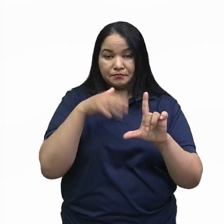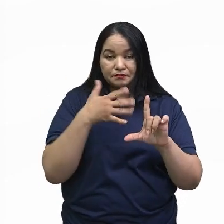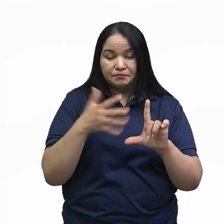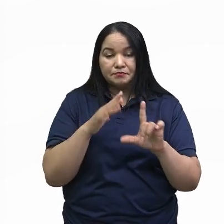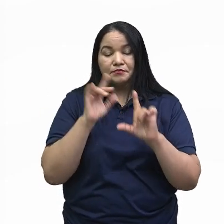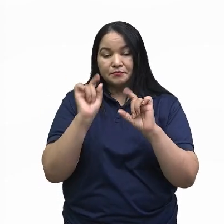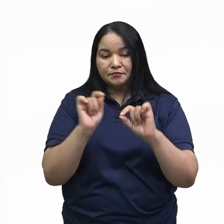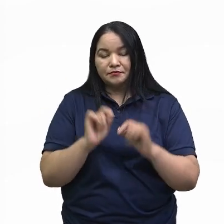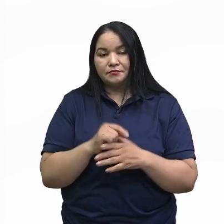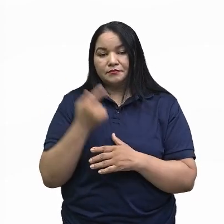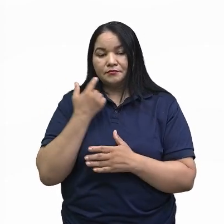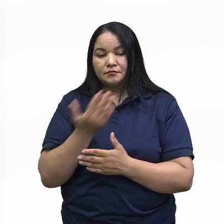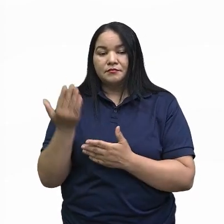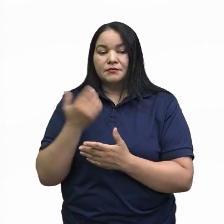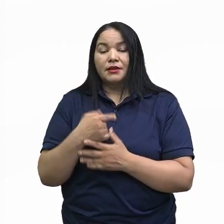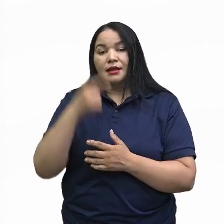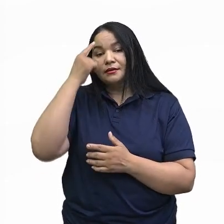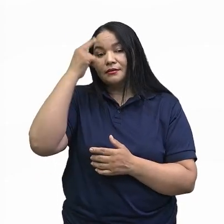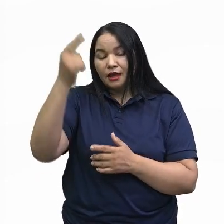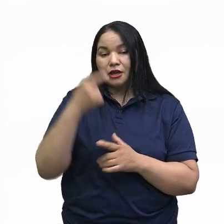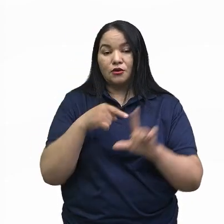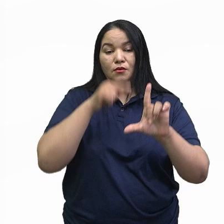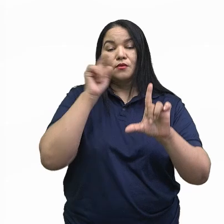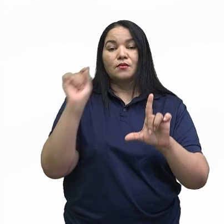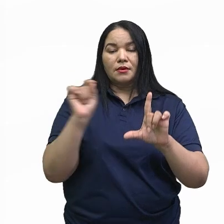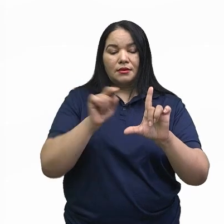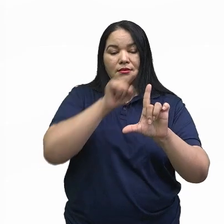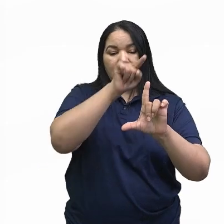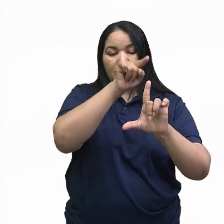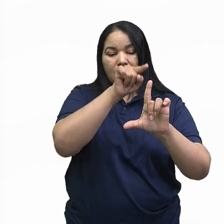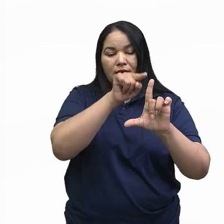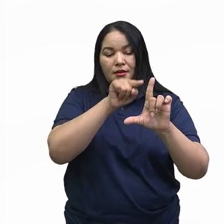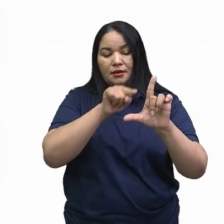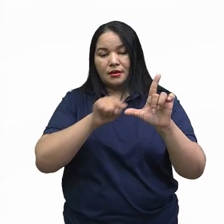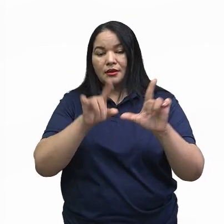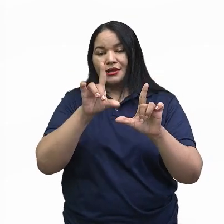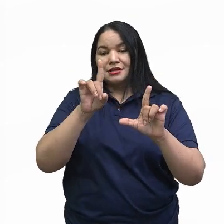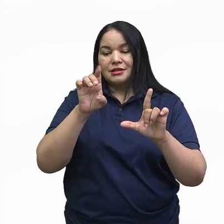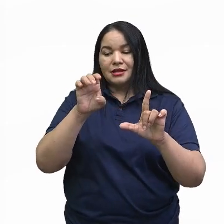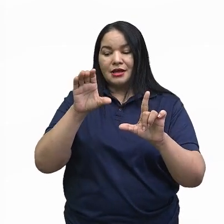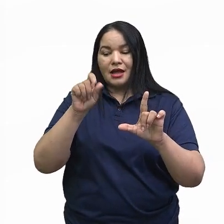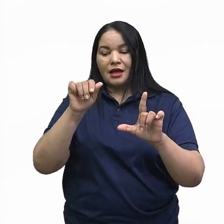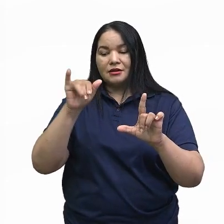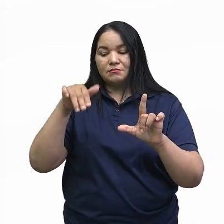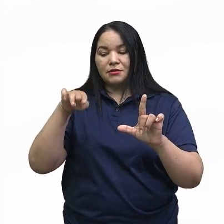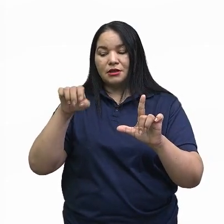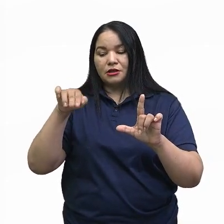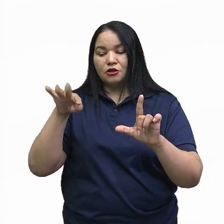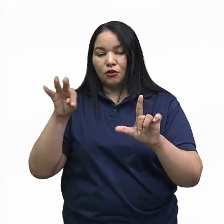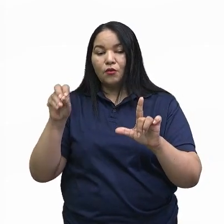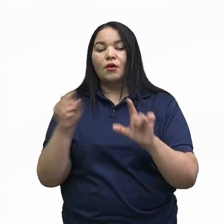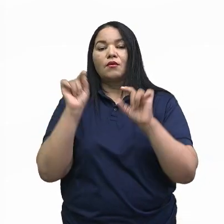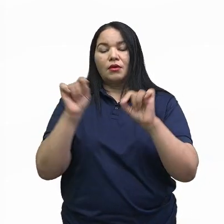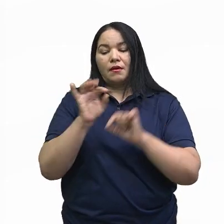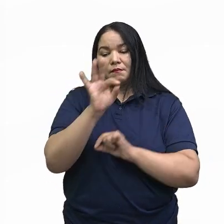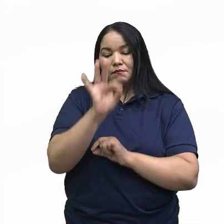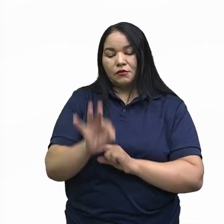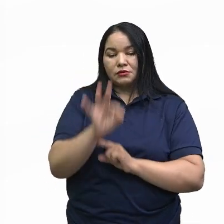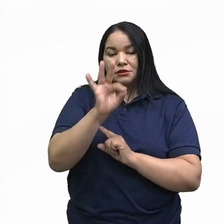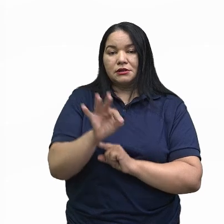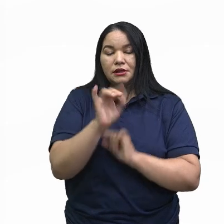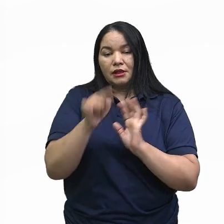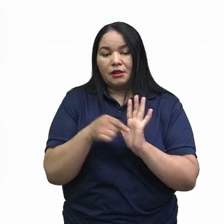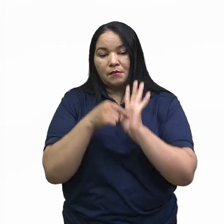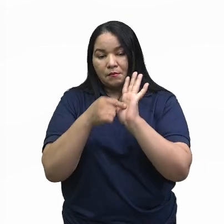bem essa ideia do decaimento, tá? E aí o nosso gráfico é porcentagem da